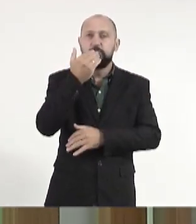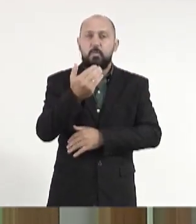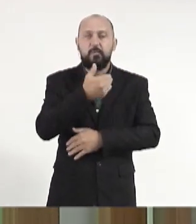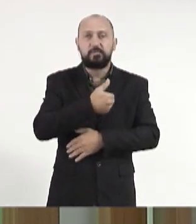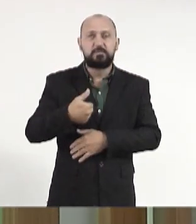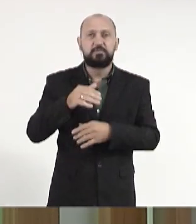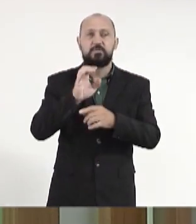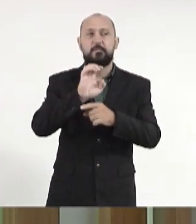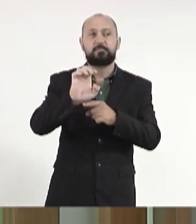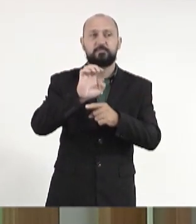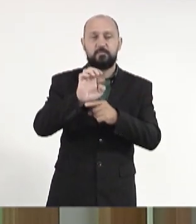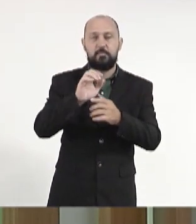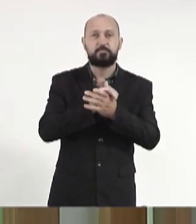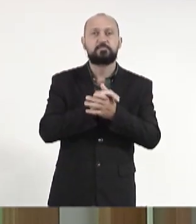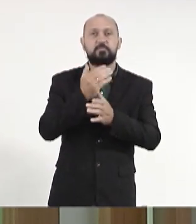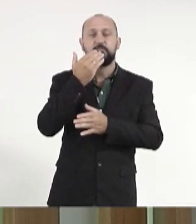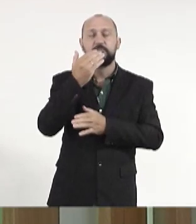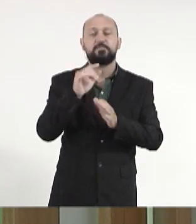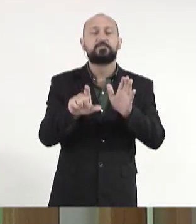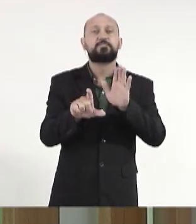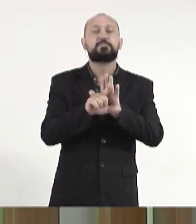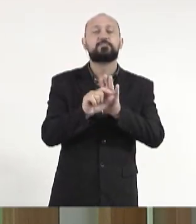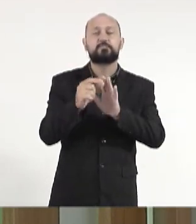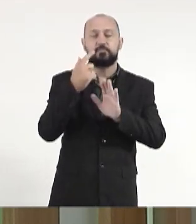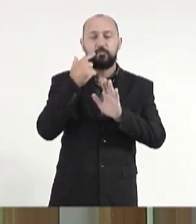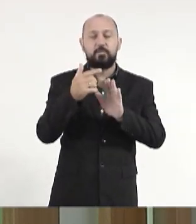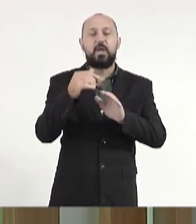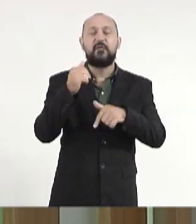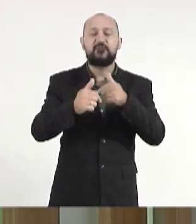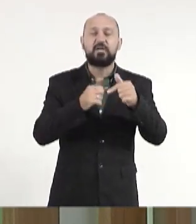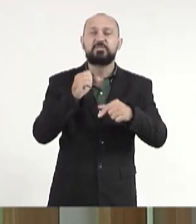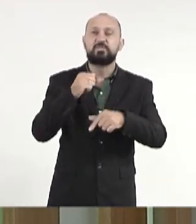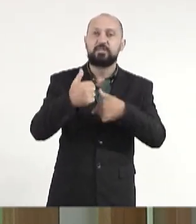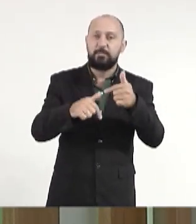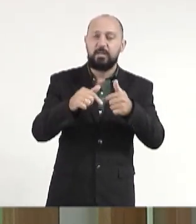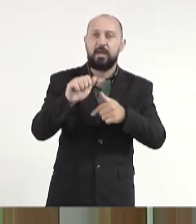serviço público, quando tratar-se de direito do consumidor.